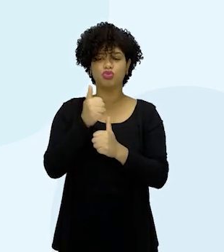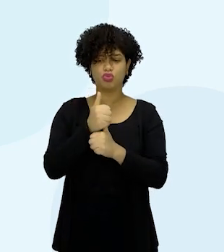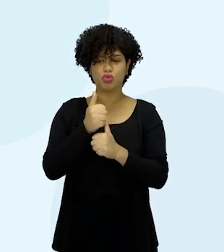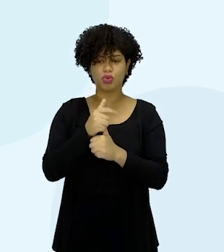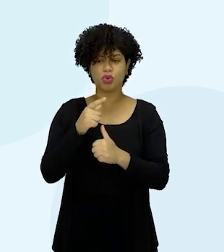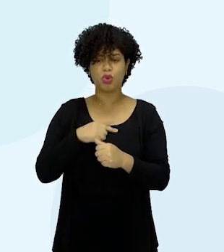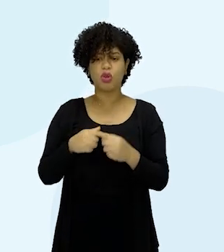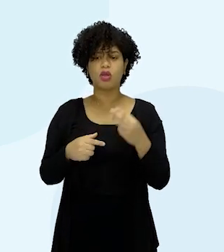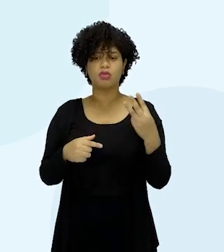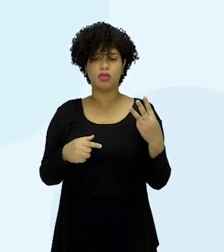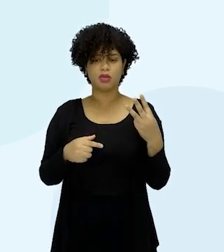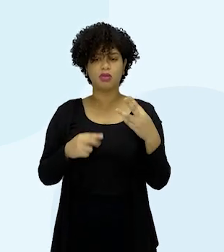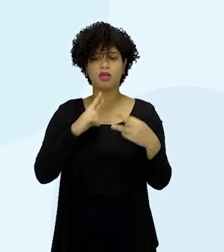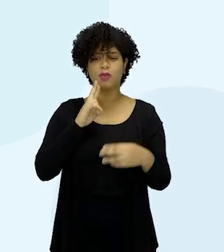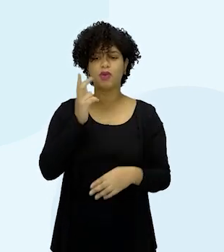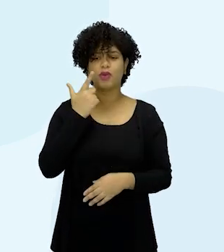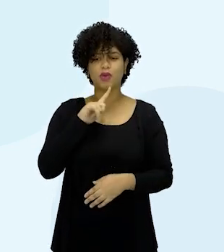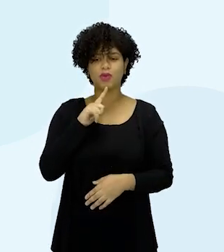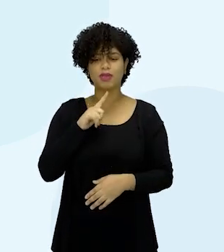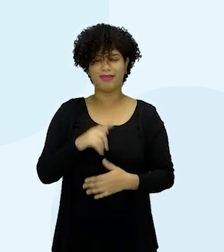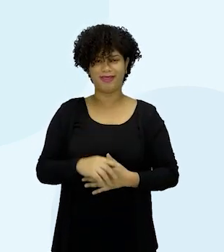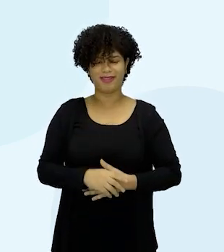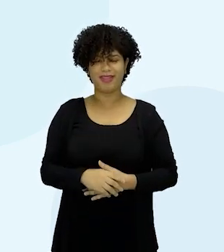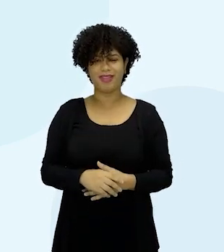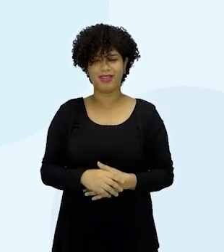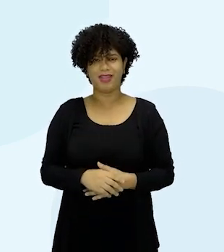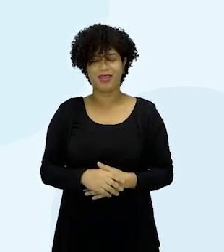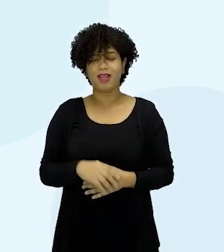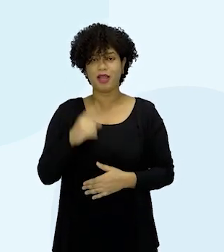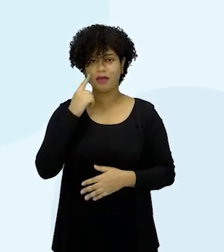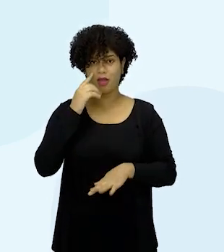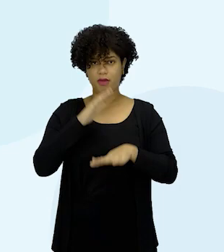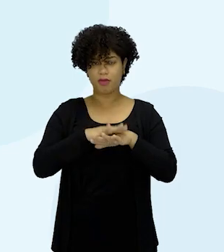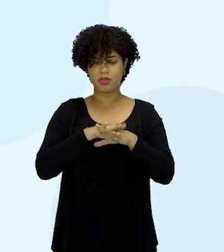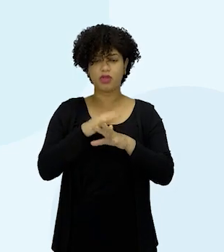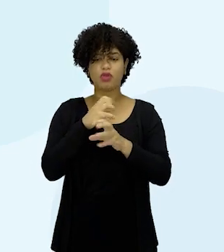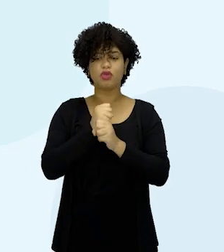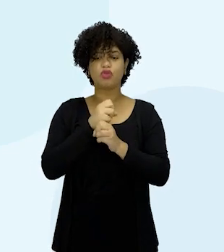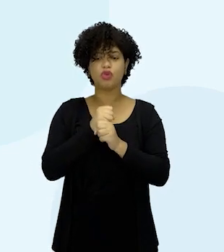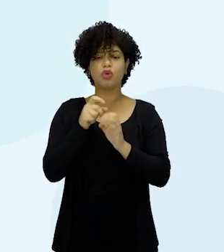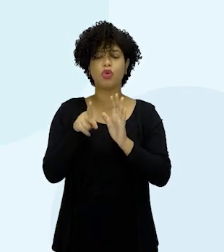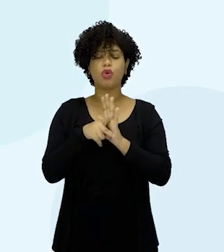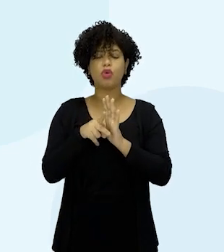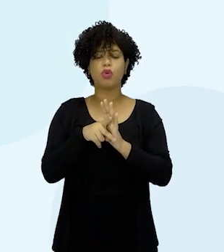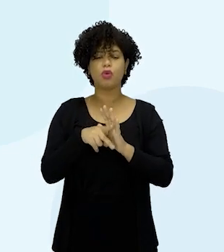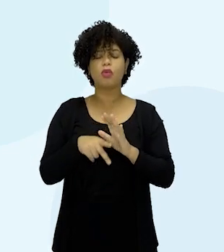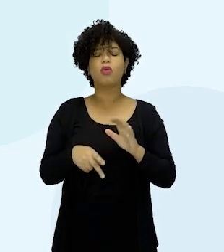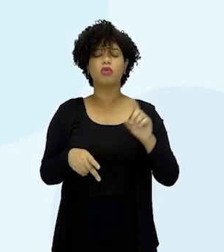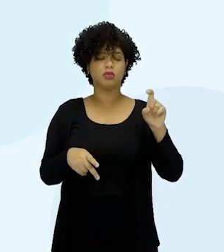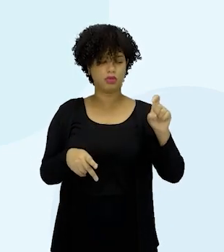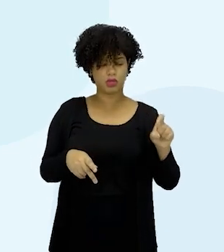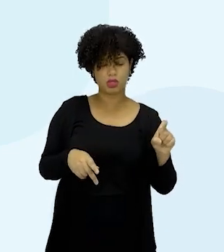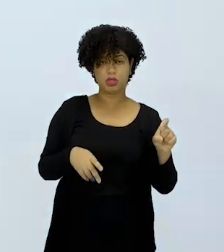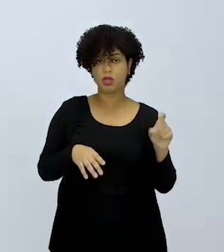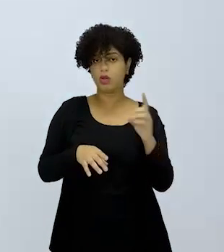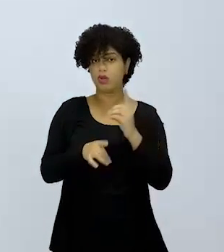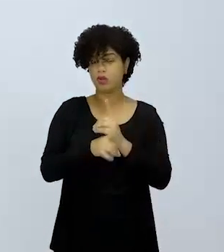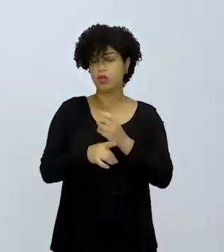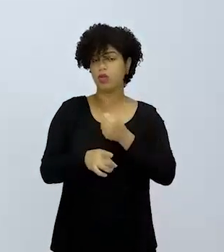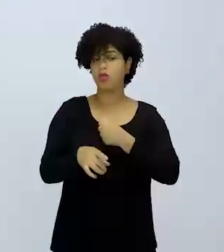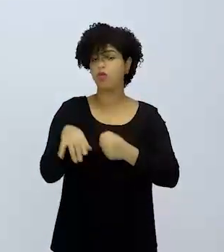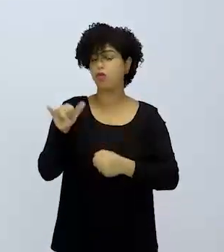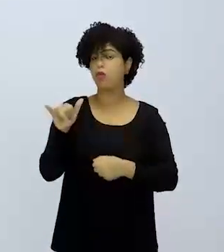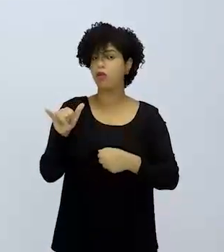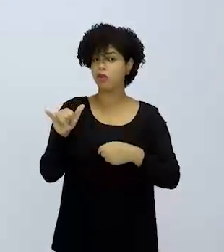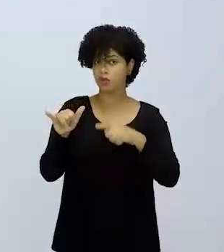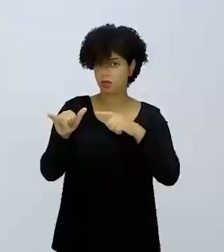3 respostas e fiz as setinhas. Então, eu vou lá, faço a conta com x, descubro o valor do y, se ele estiver lá no segundo